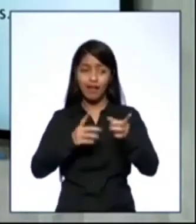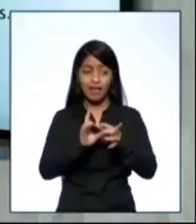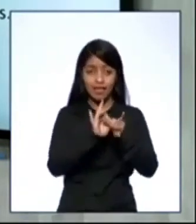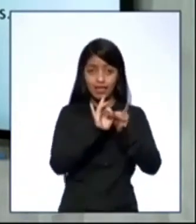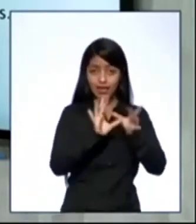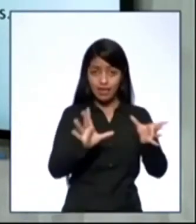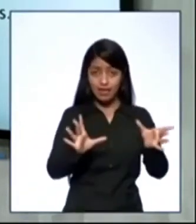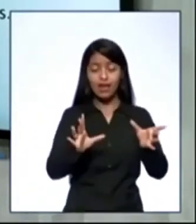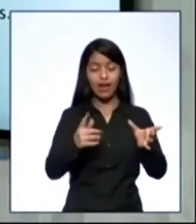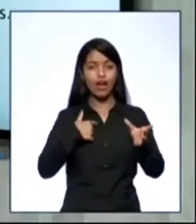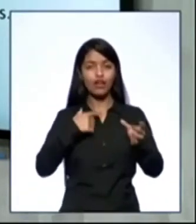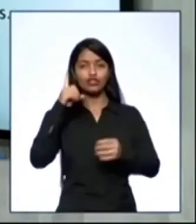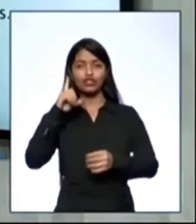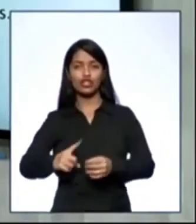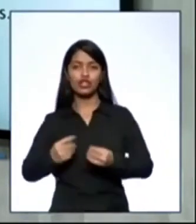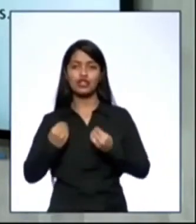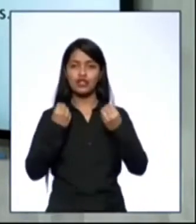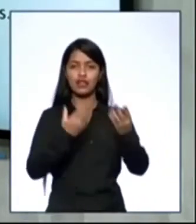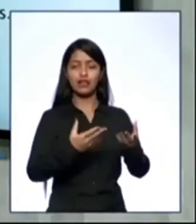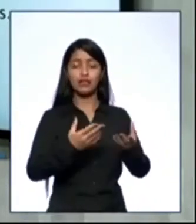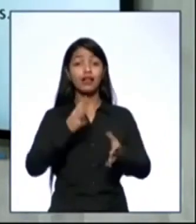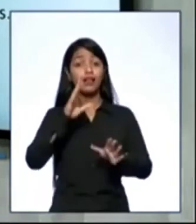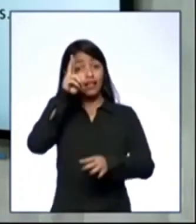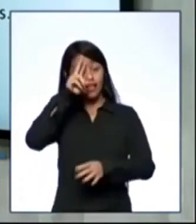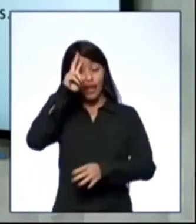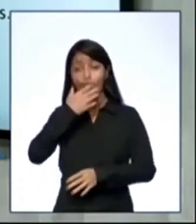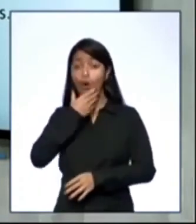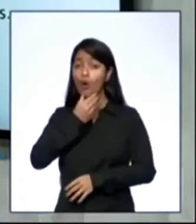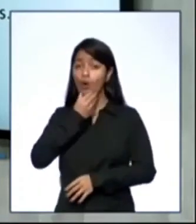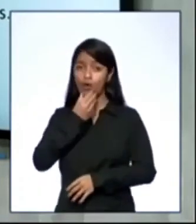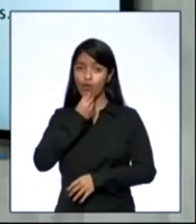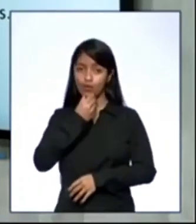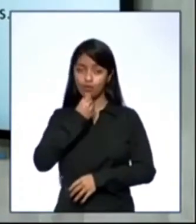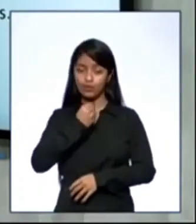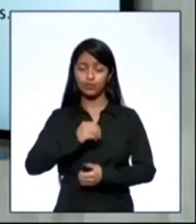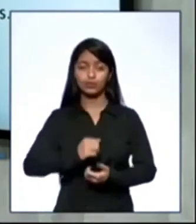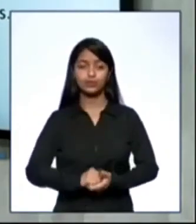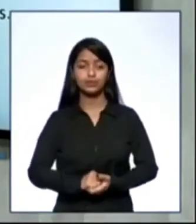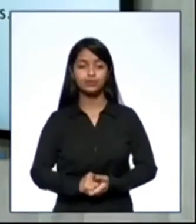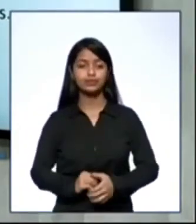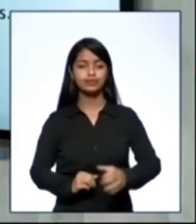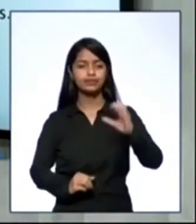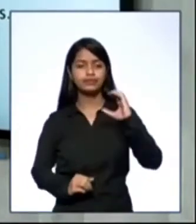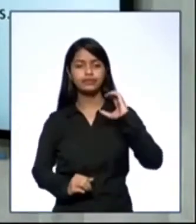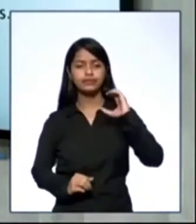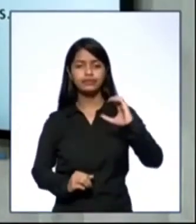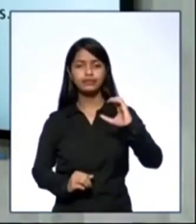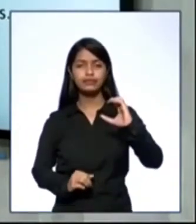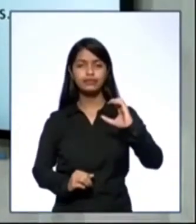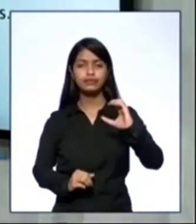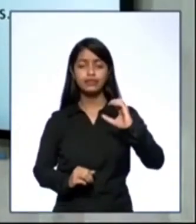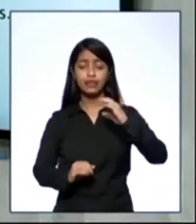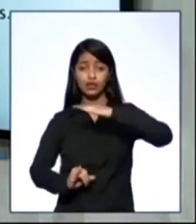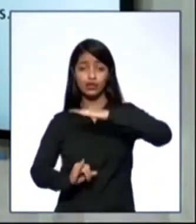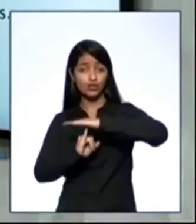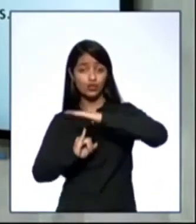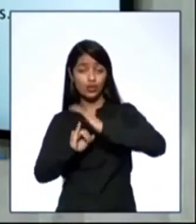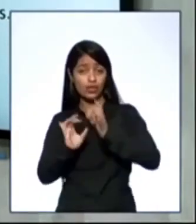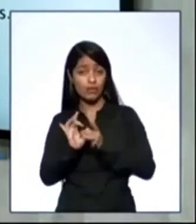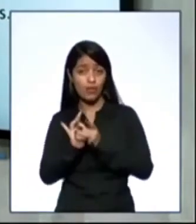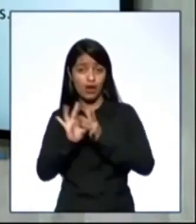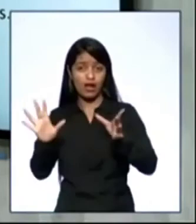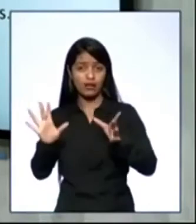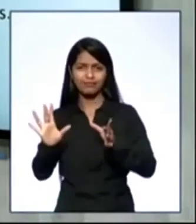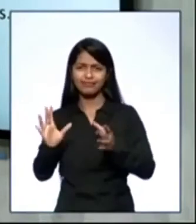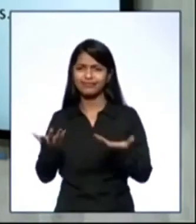livre. Lembrando que é homem no sentido masculino, beleza? Gente, C. Afirmação de instituições democráticas. Roma não